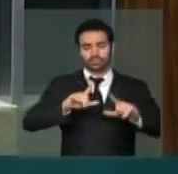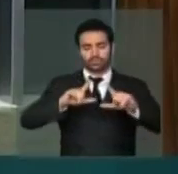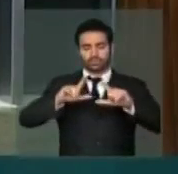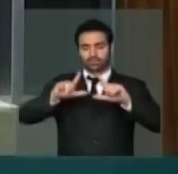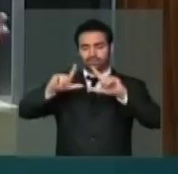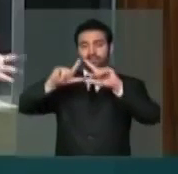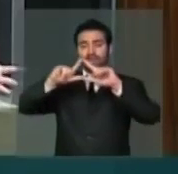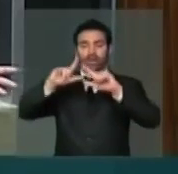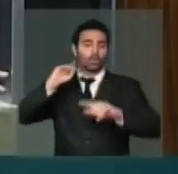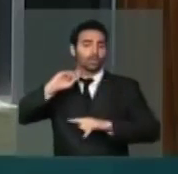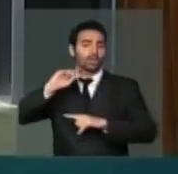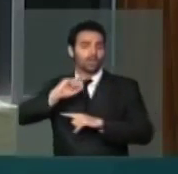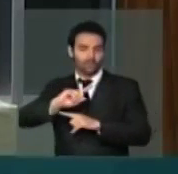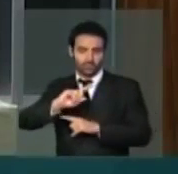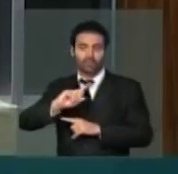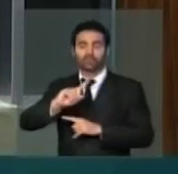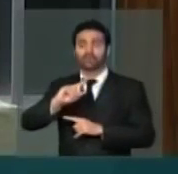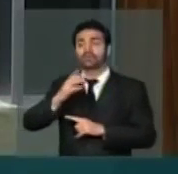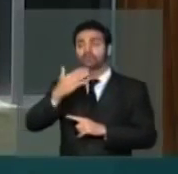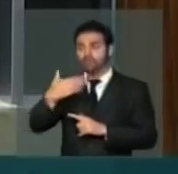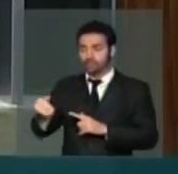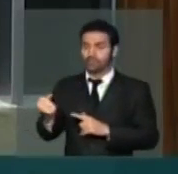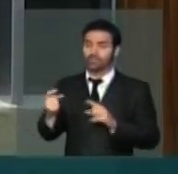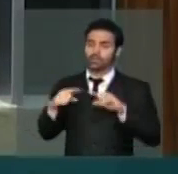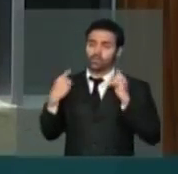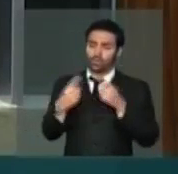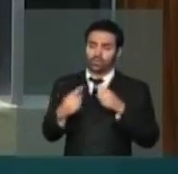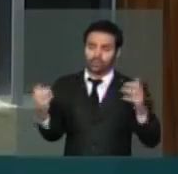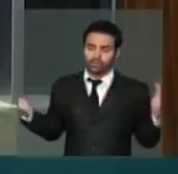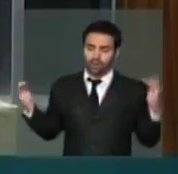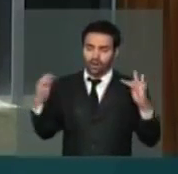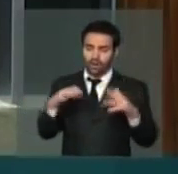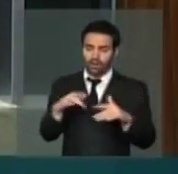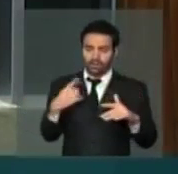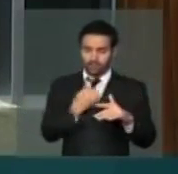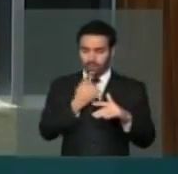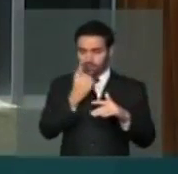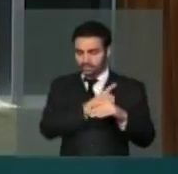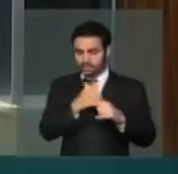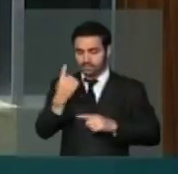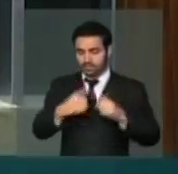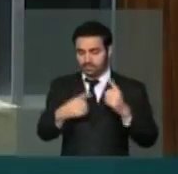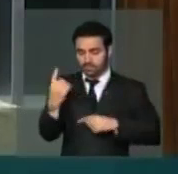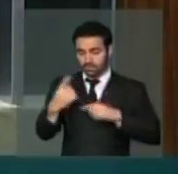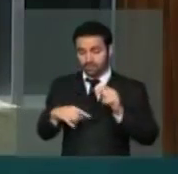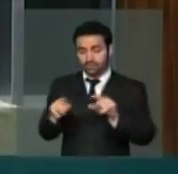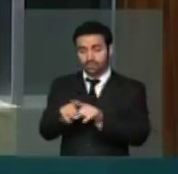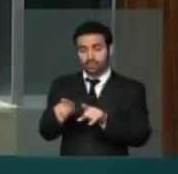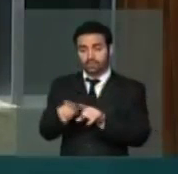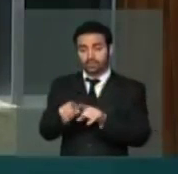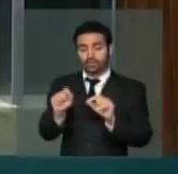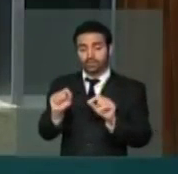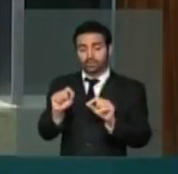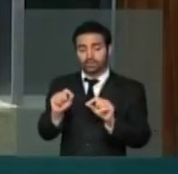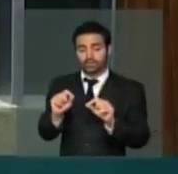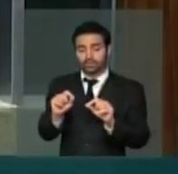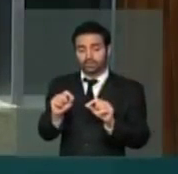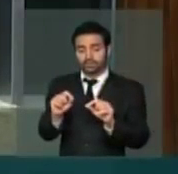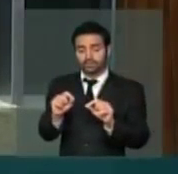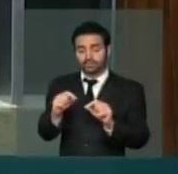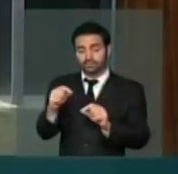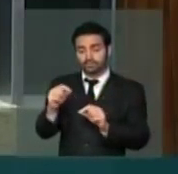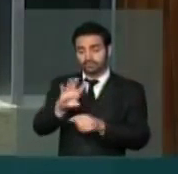que possa comparecer a essa reunião para que nós possamos realmente debater e trazermos realmente para o